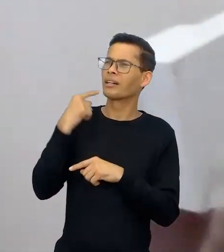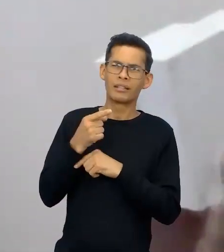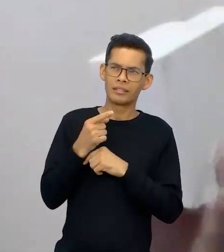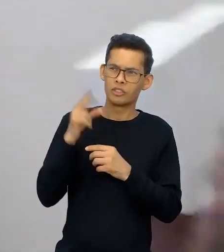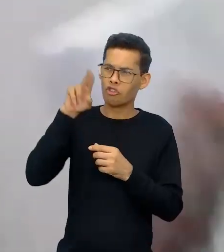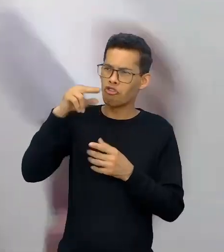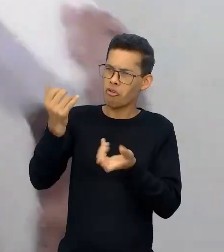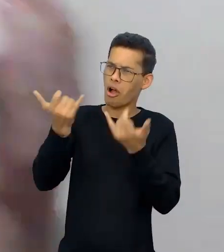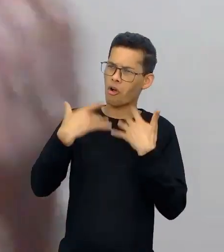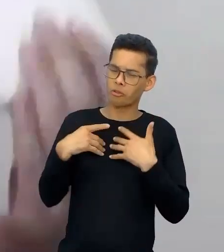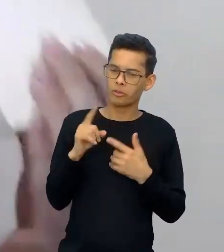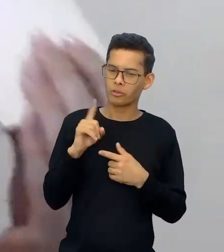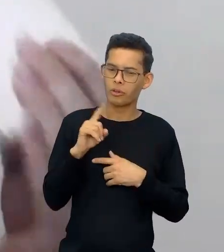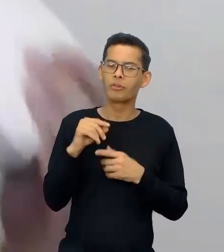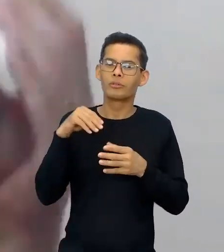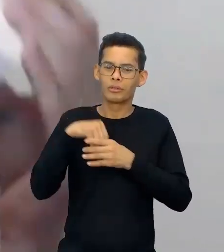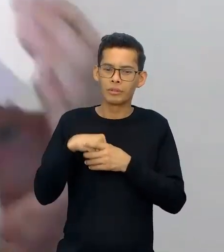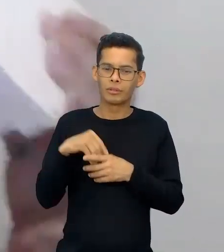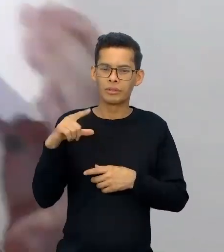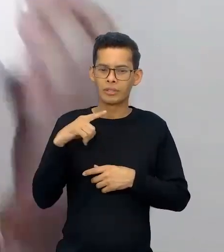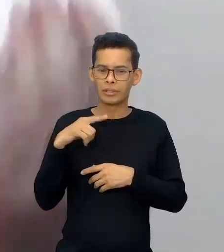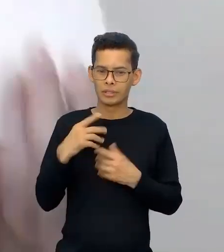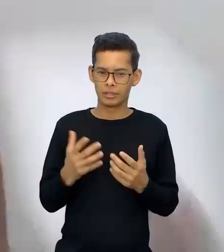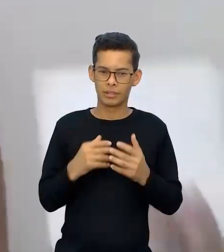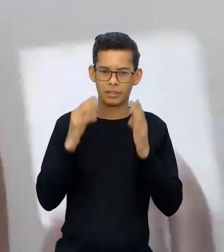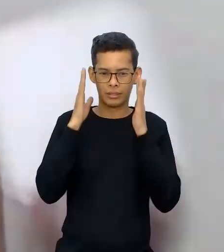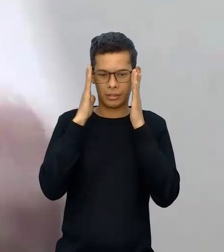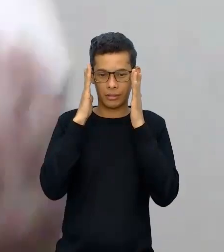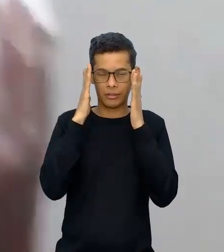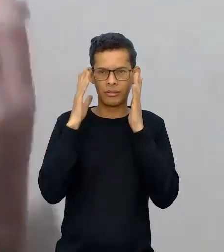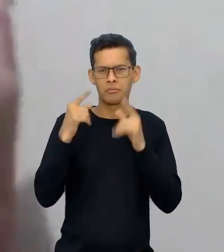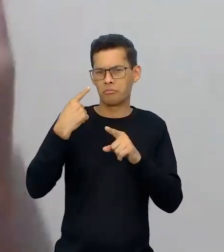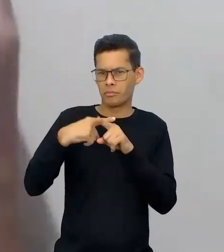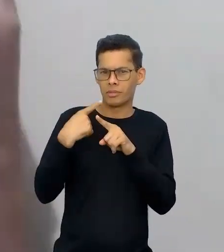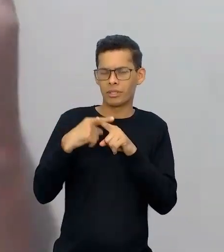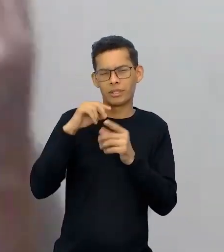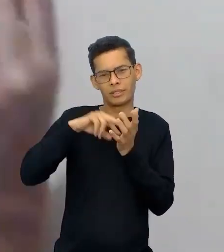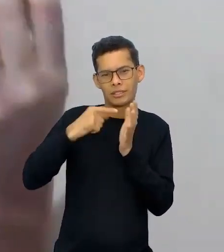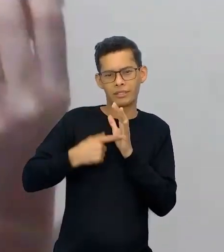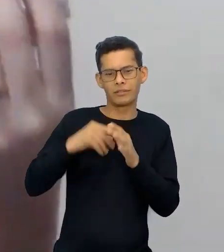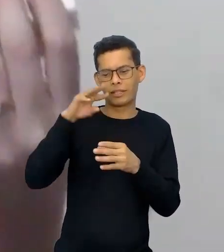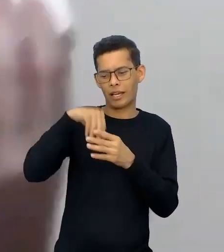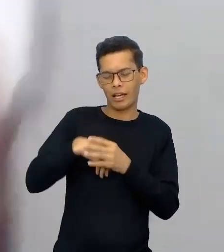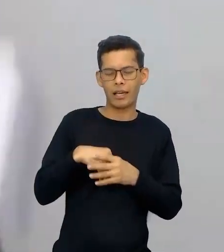nunca contou o que tinha. Por quê? Eu estou falando de nível atômico, eu estou falando de